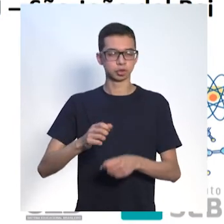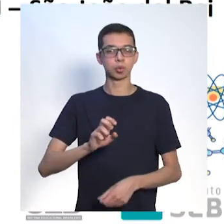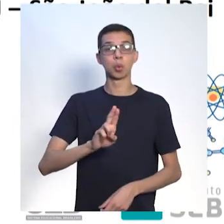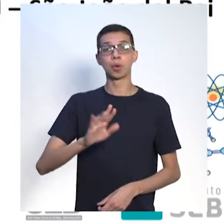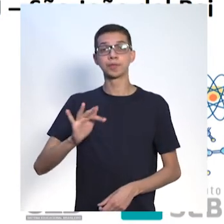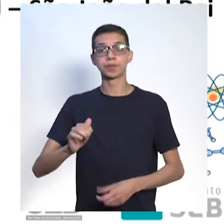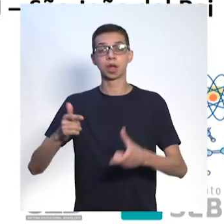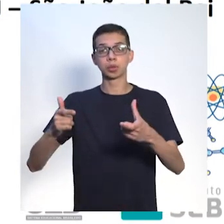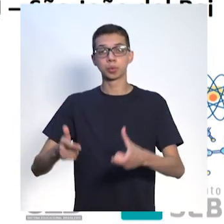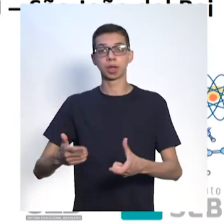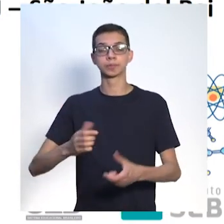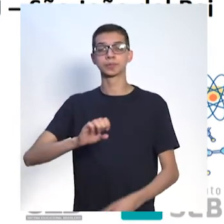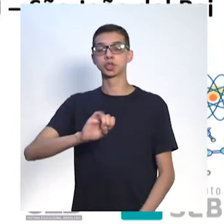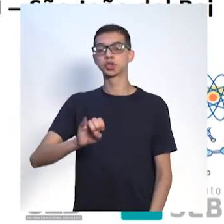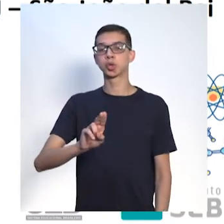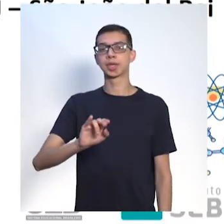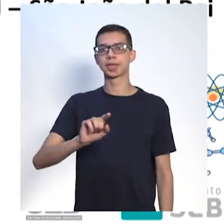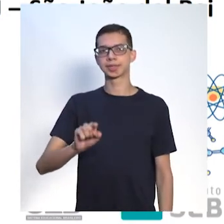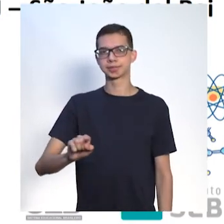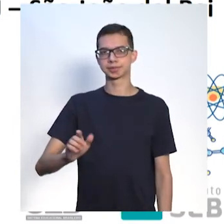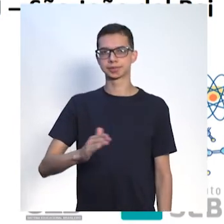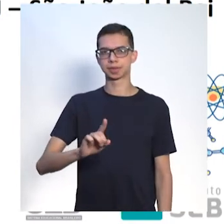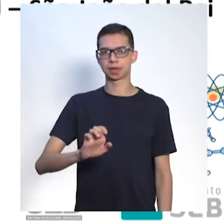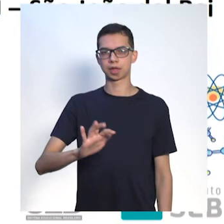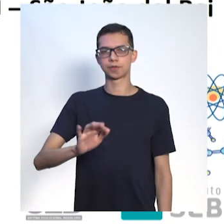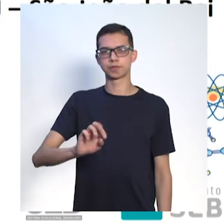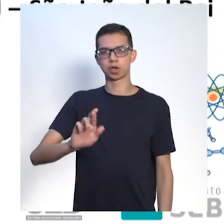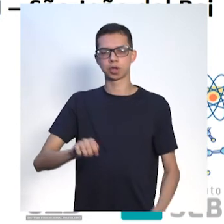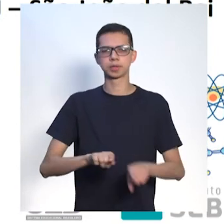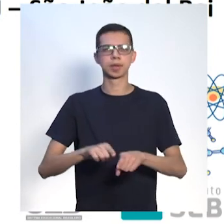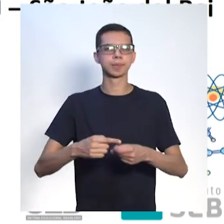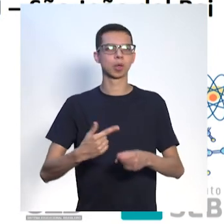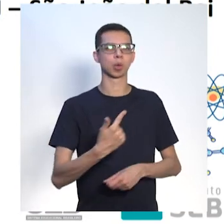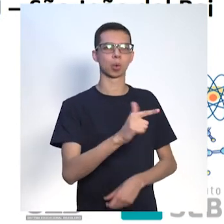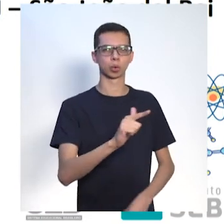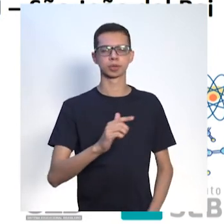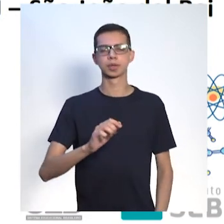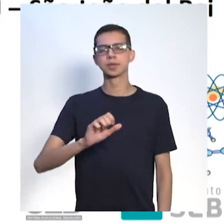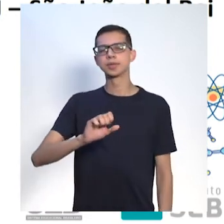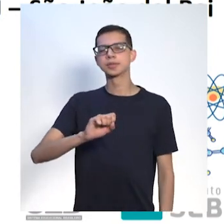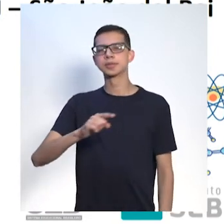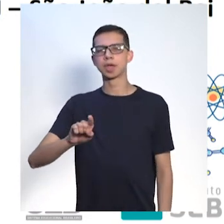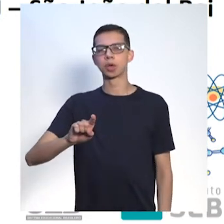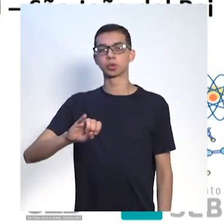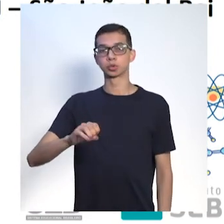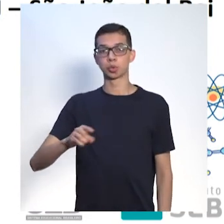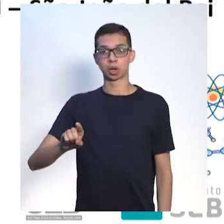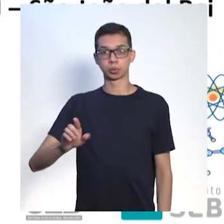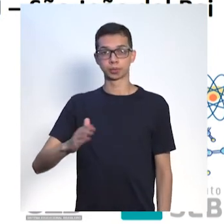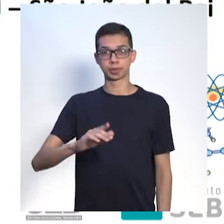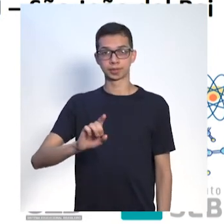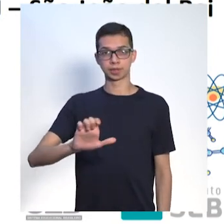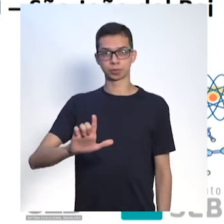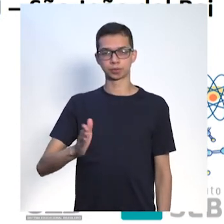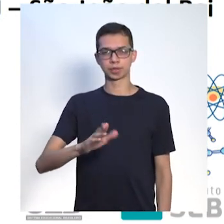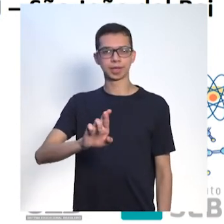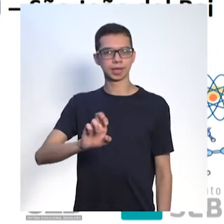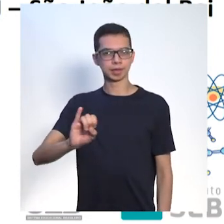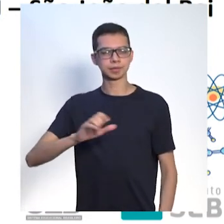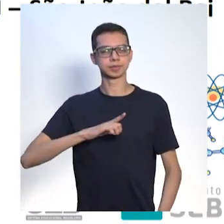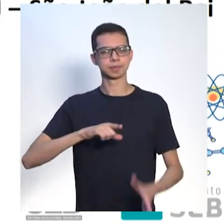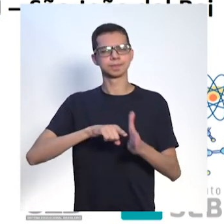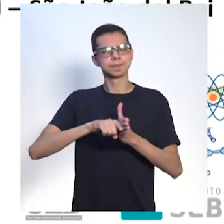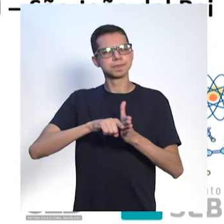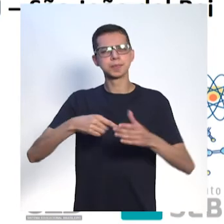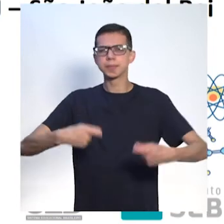Fora, a Universidade Federal de São João del Rei. Essas são as mais importantes que tem aí. Mas tem mais coisa. É só pesquisar. Vai lá.